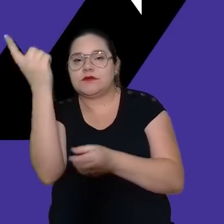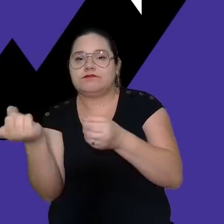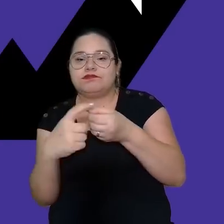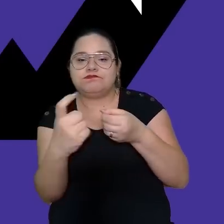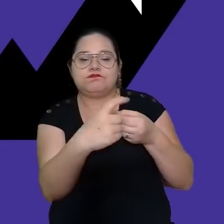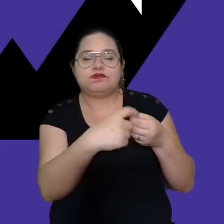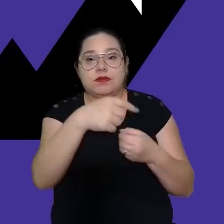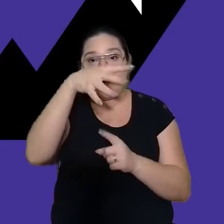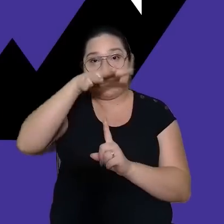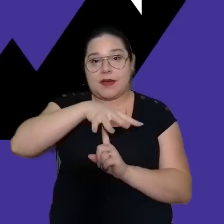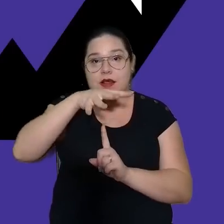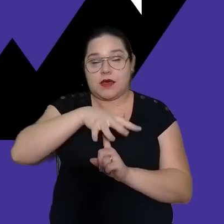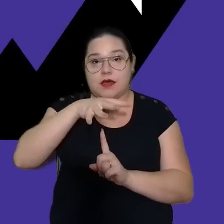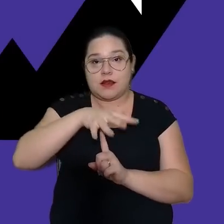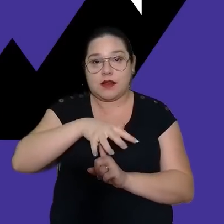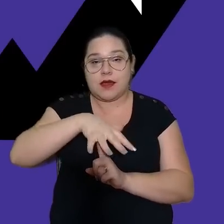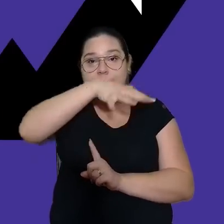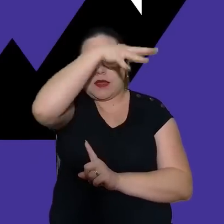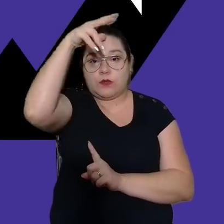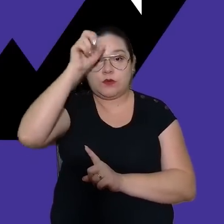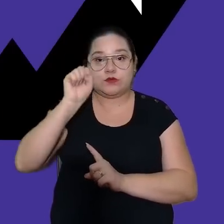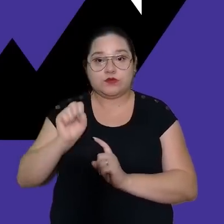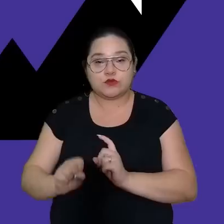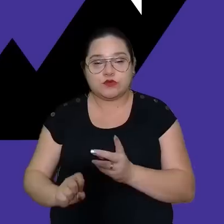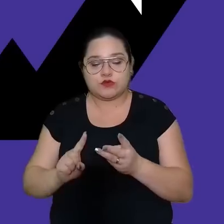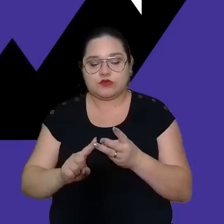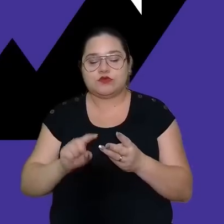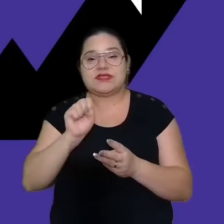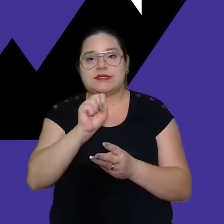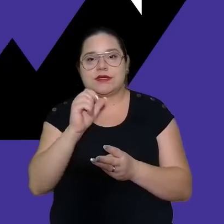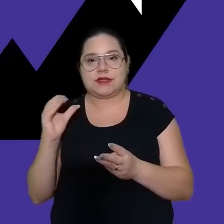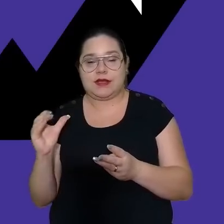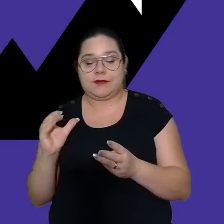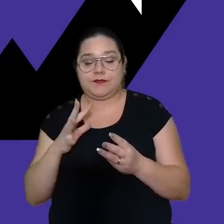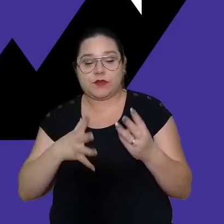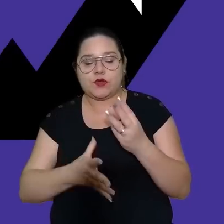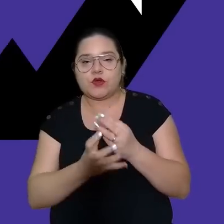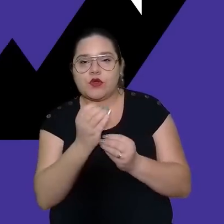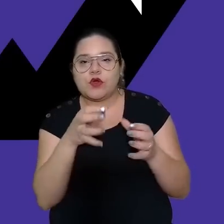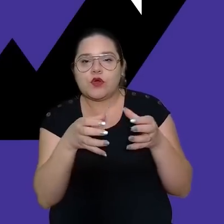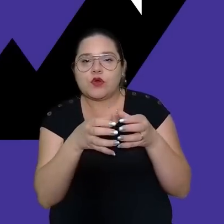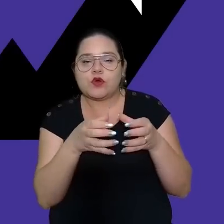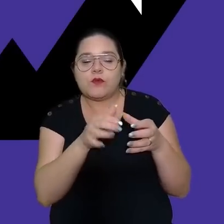Santa Catarina. Desses, 85% são pequenos e minis